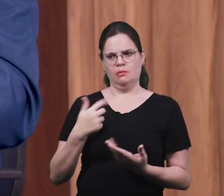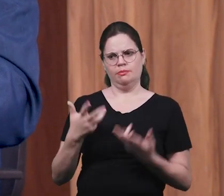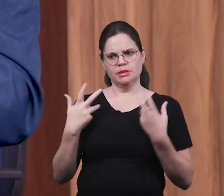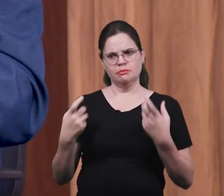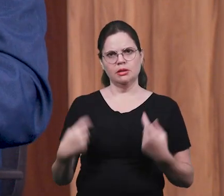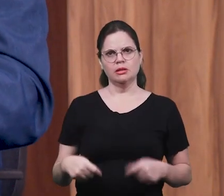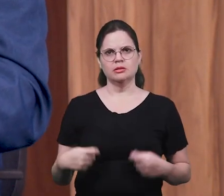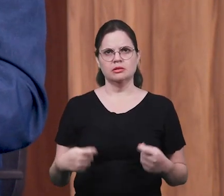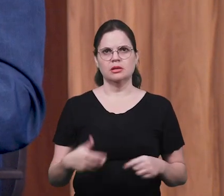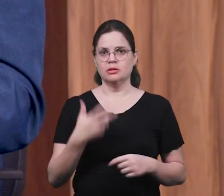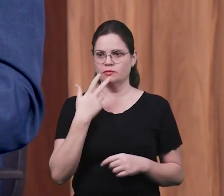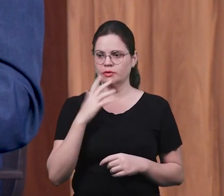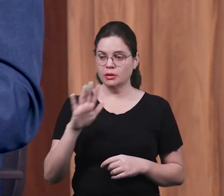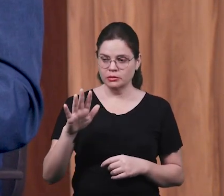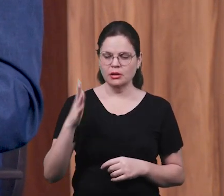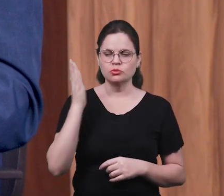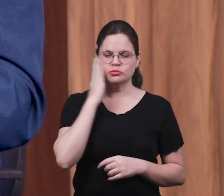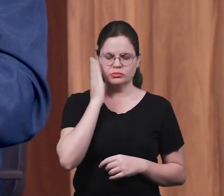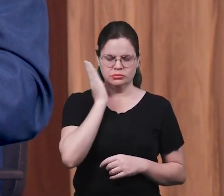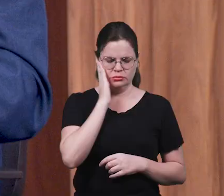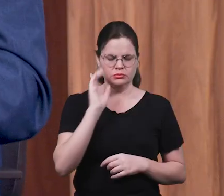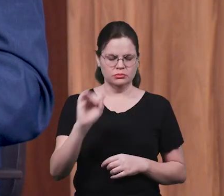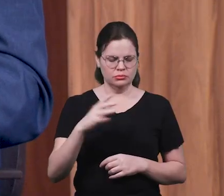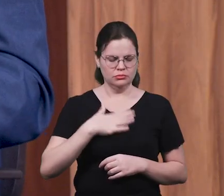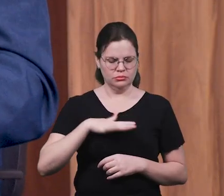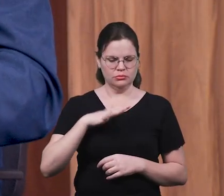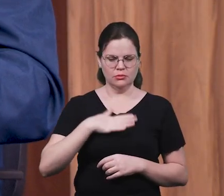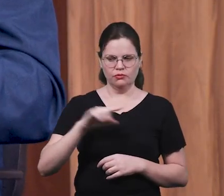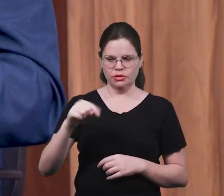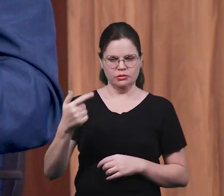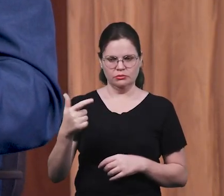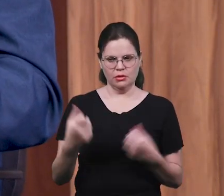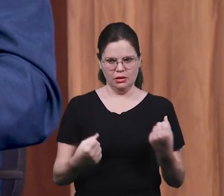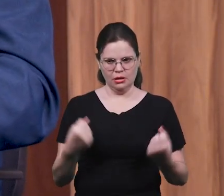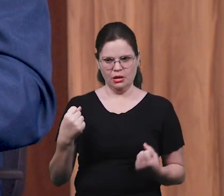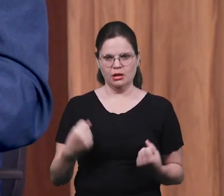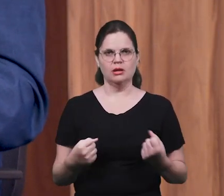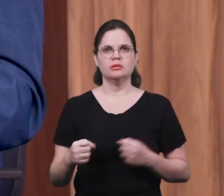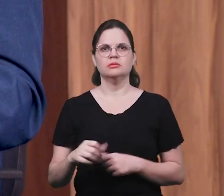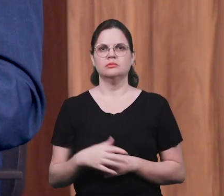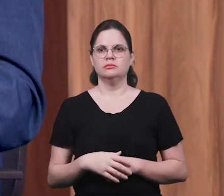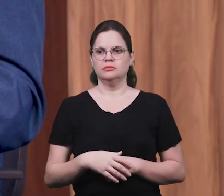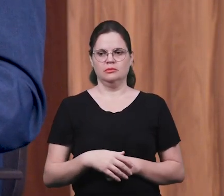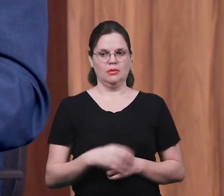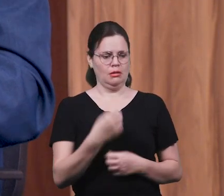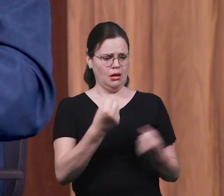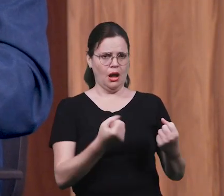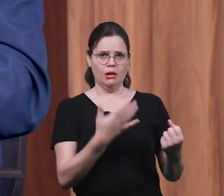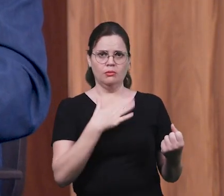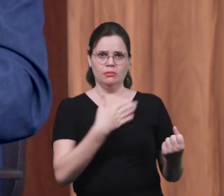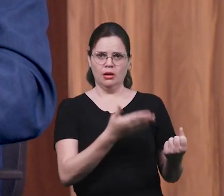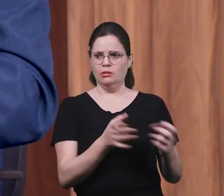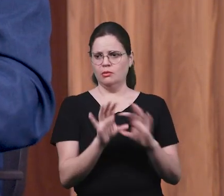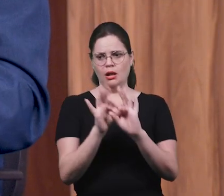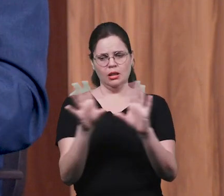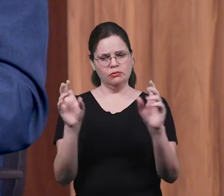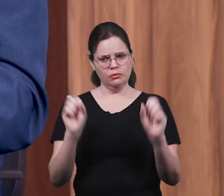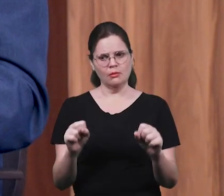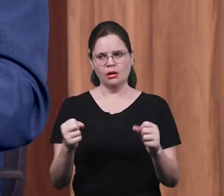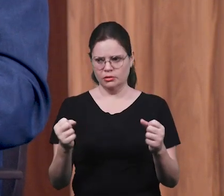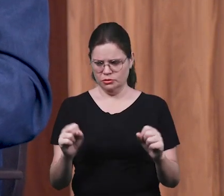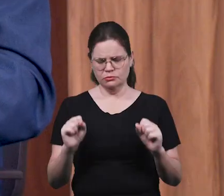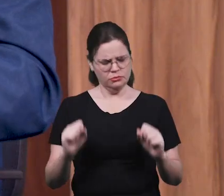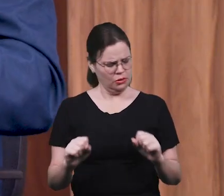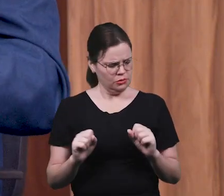olha, sei da sua situação, vocês não têm carro, mas nosso carro está à disposição e nós vamos proceder